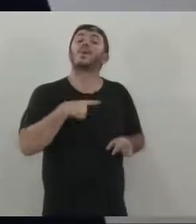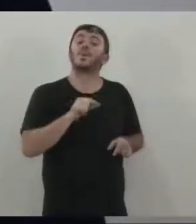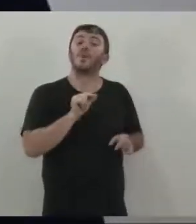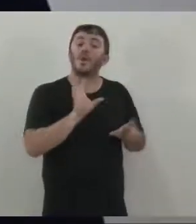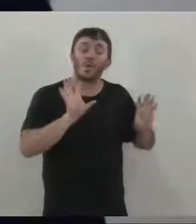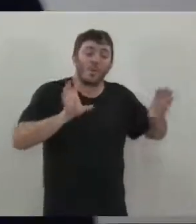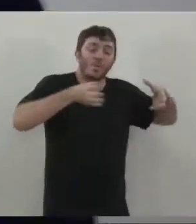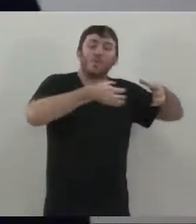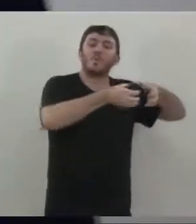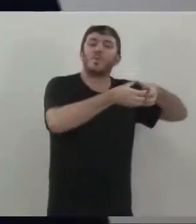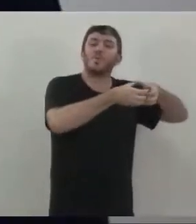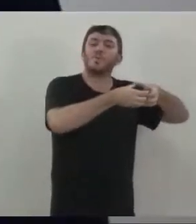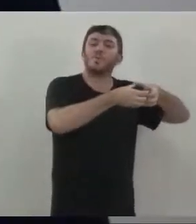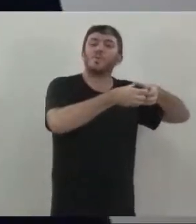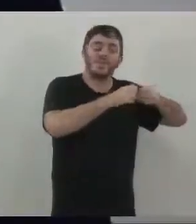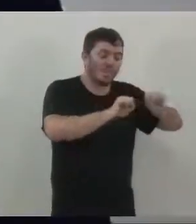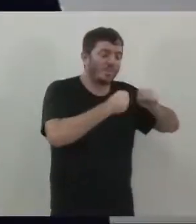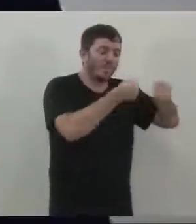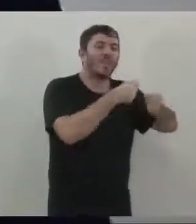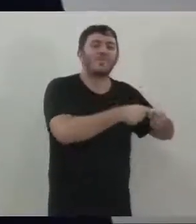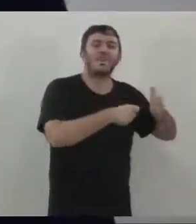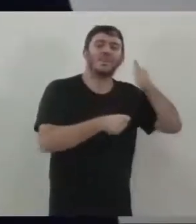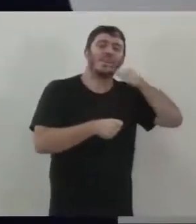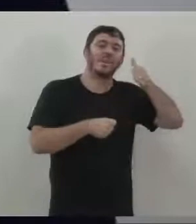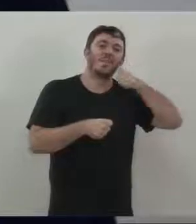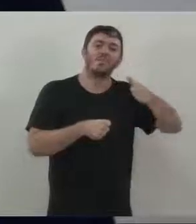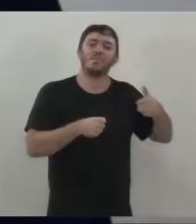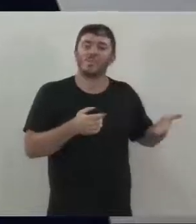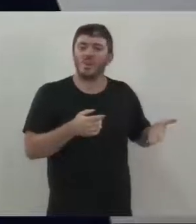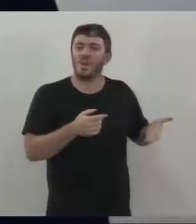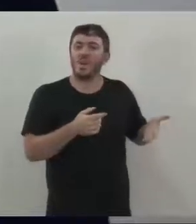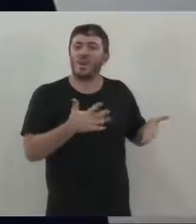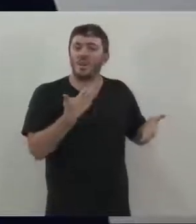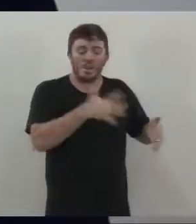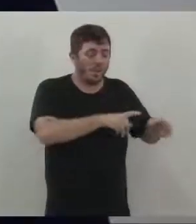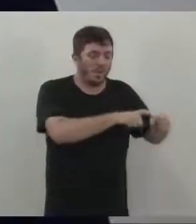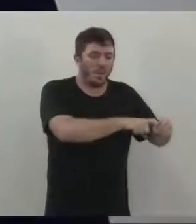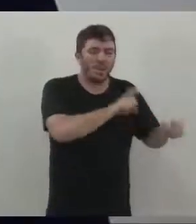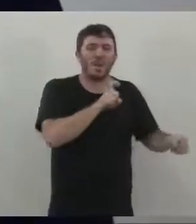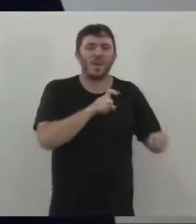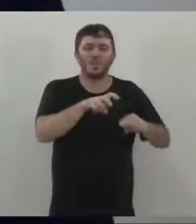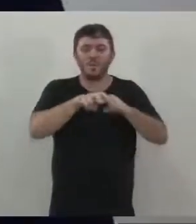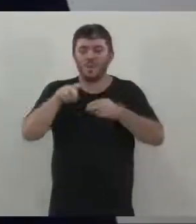desvinculado para poder concorrer às eleições, eu, de fato,